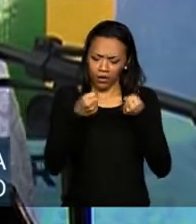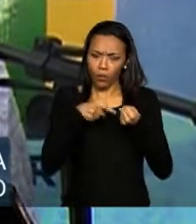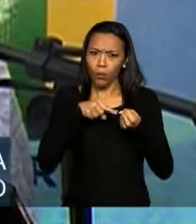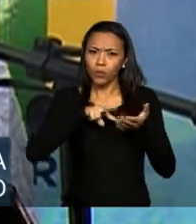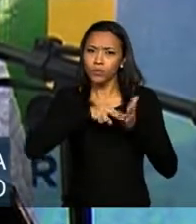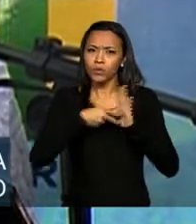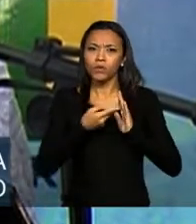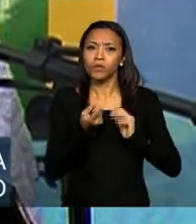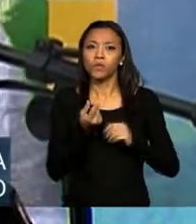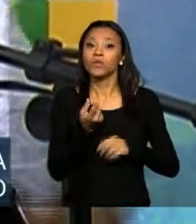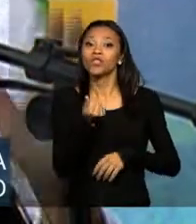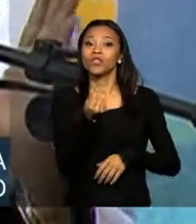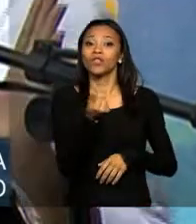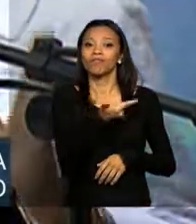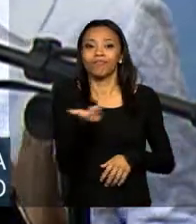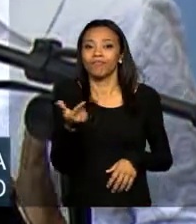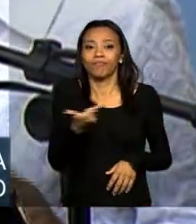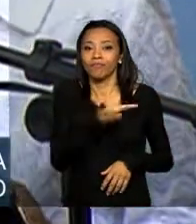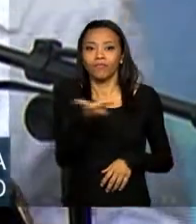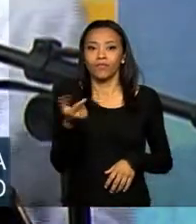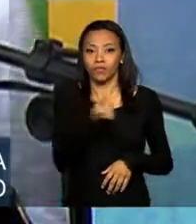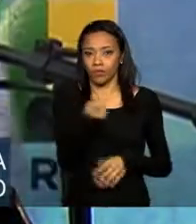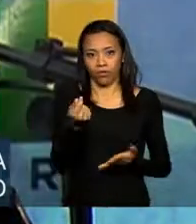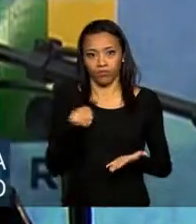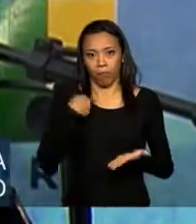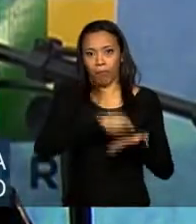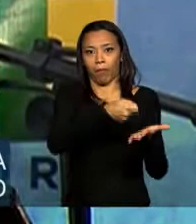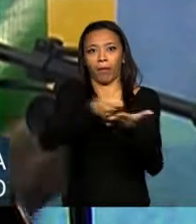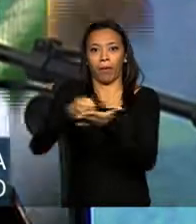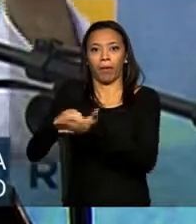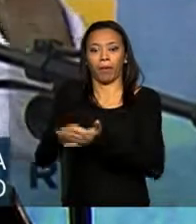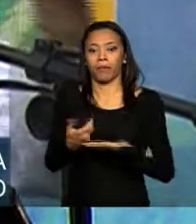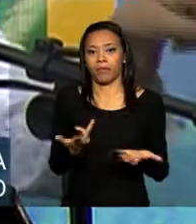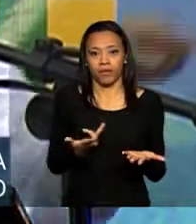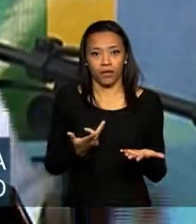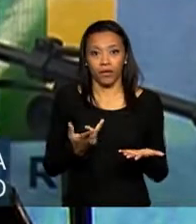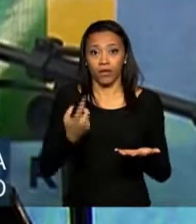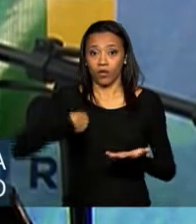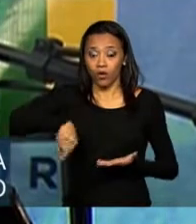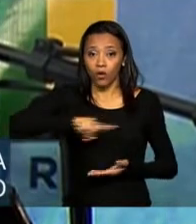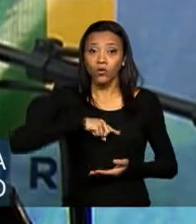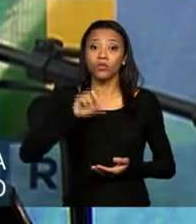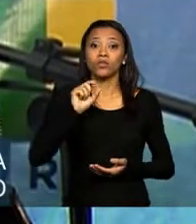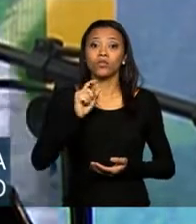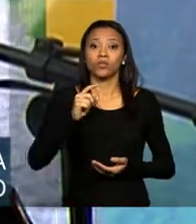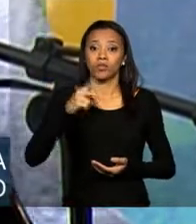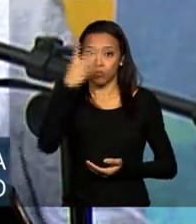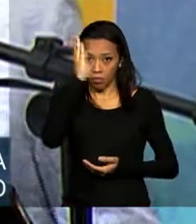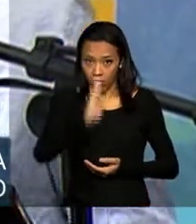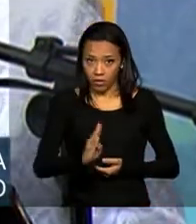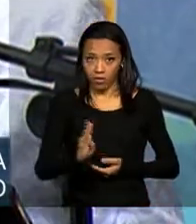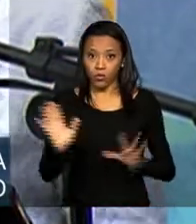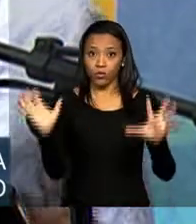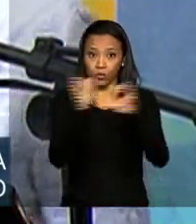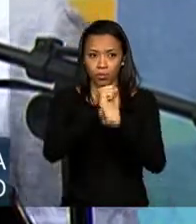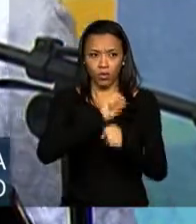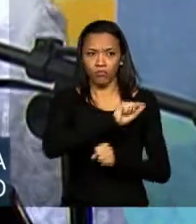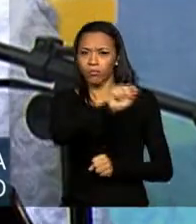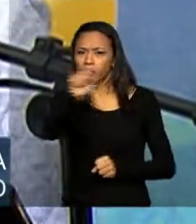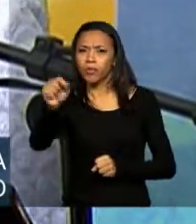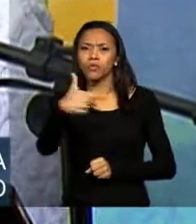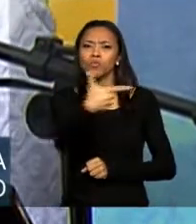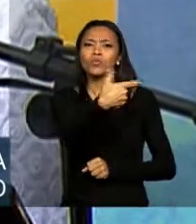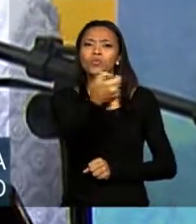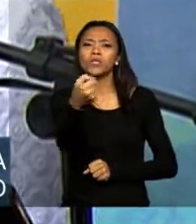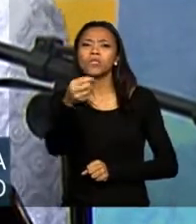para pagar suas contas Nossa nós eu falo aqui somos du há milhões temos no